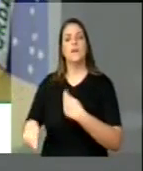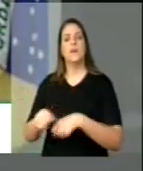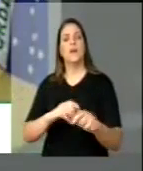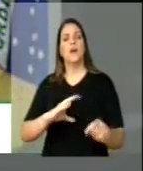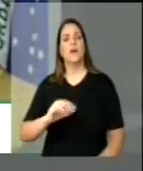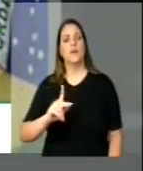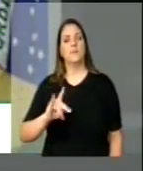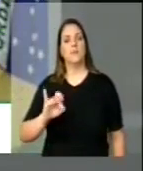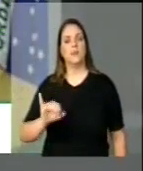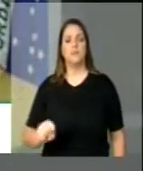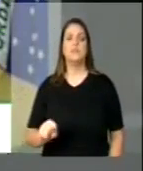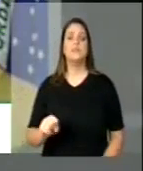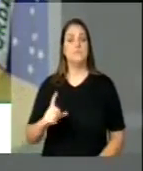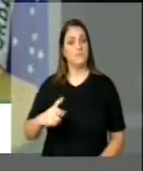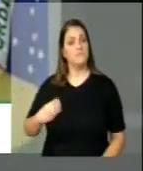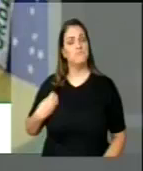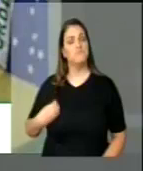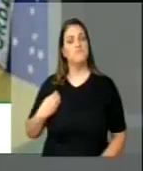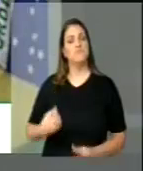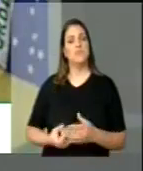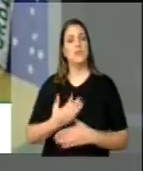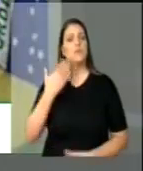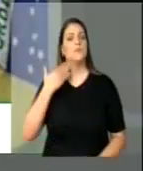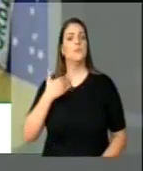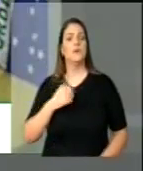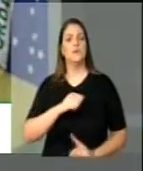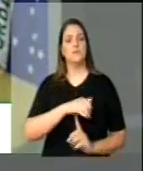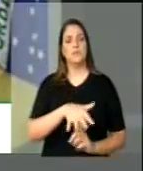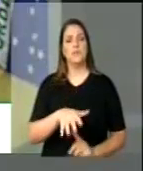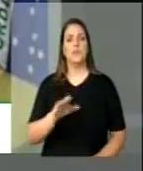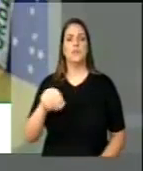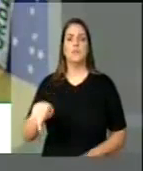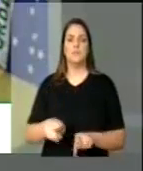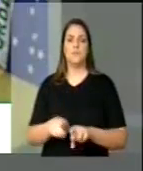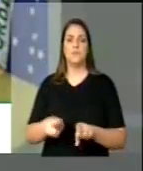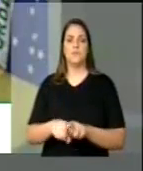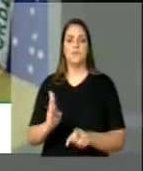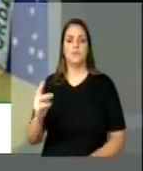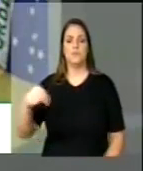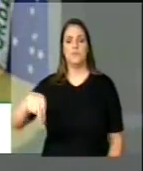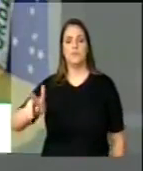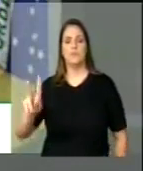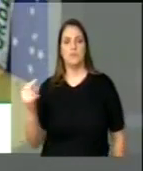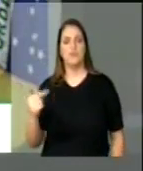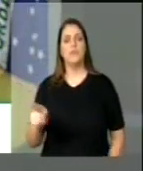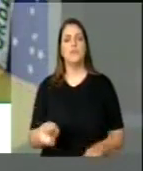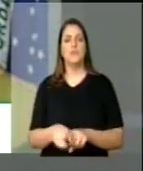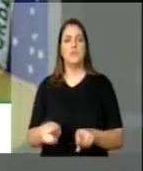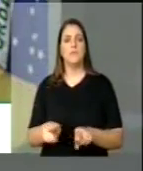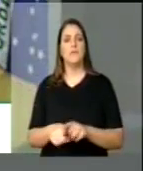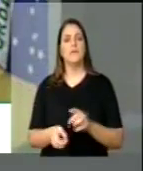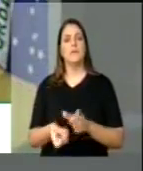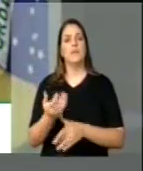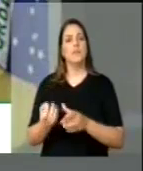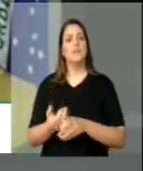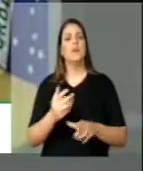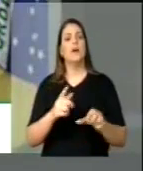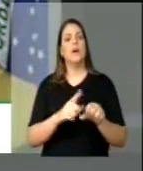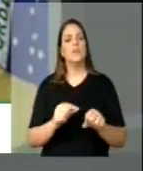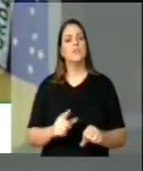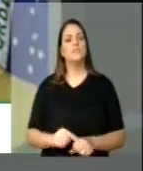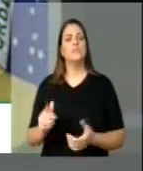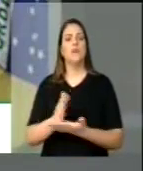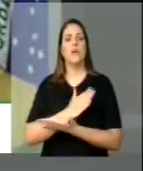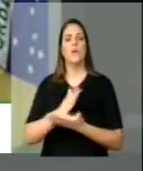na criação do Banco Central do Brasil e do BNH, Banco Nacional da Habitação. Foi o autor dos artigos relacionados